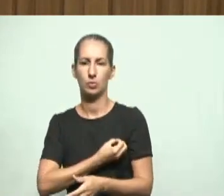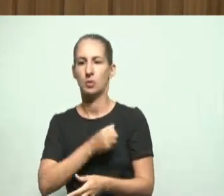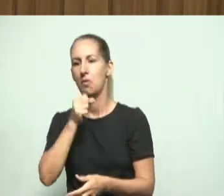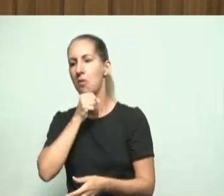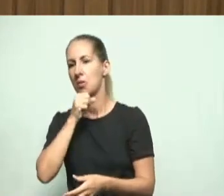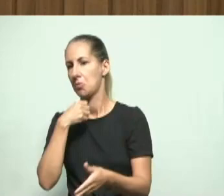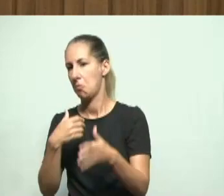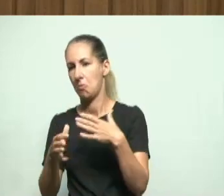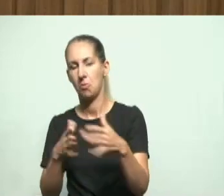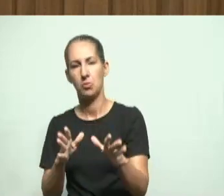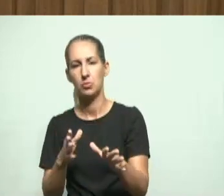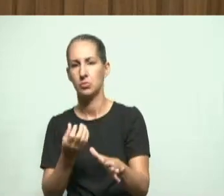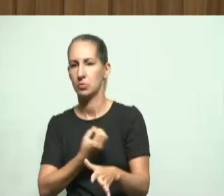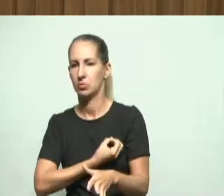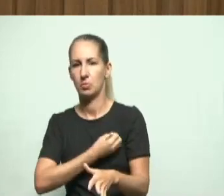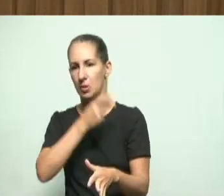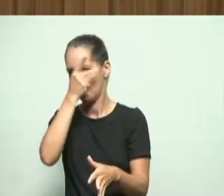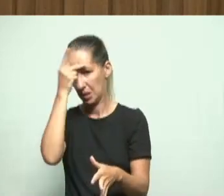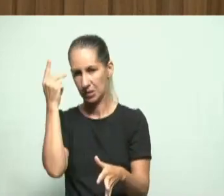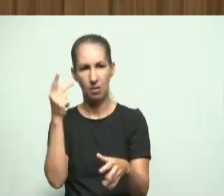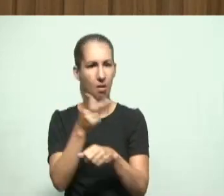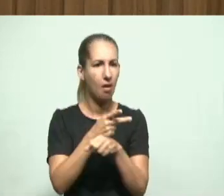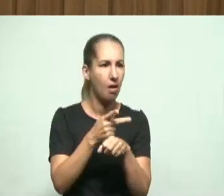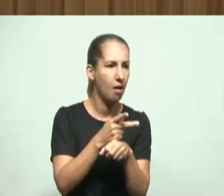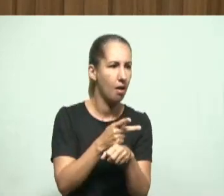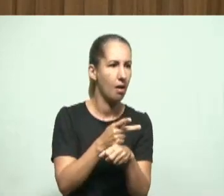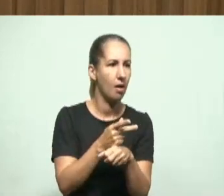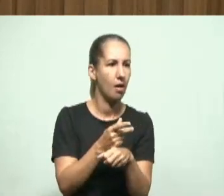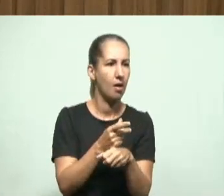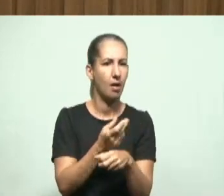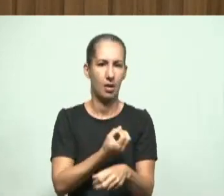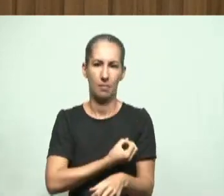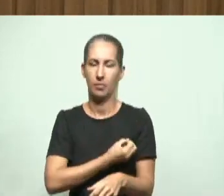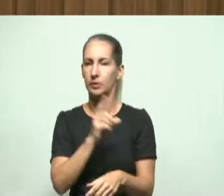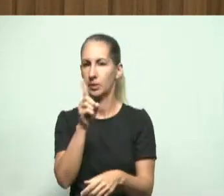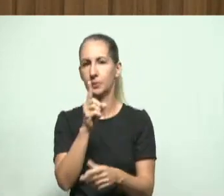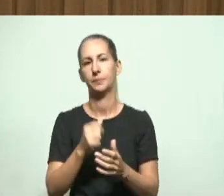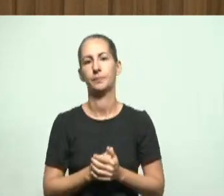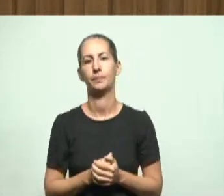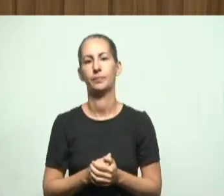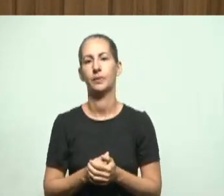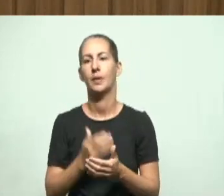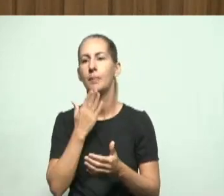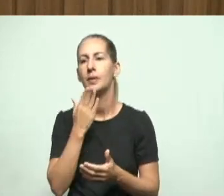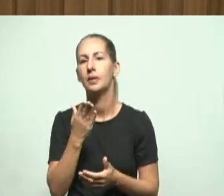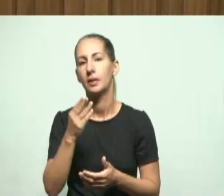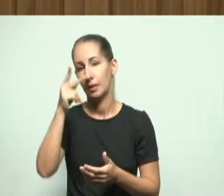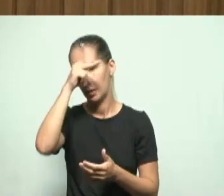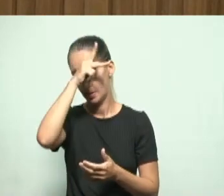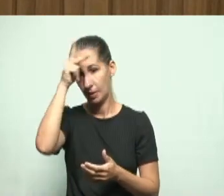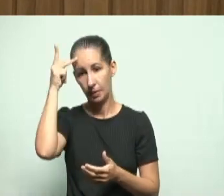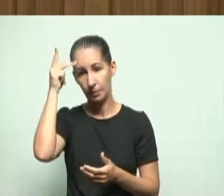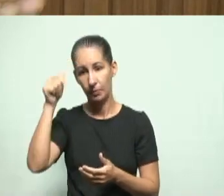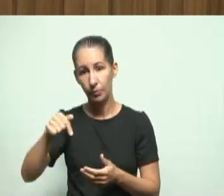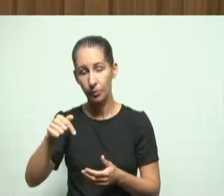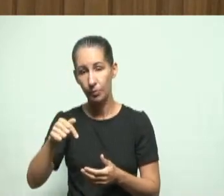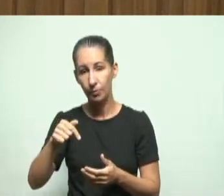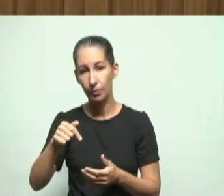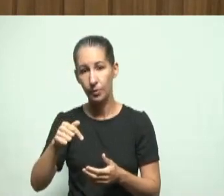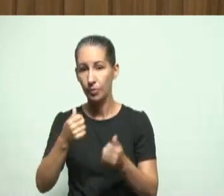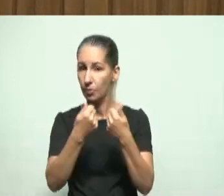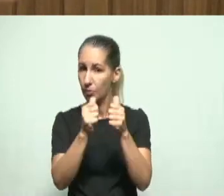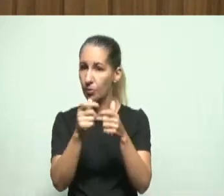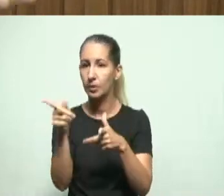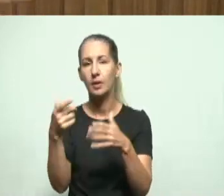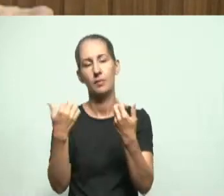idoso, quantos passageiros, não vai estar correndo atrás da tarifa. Então, ele vai implorar ao poder público para colocar ônibus. O que é que o povo precisa?